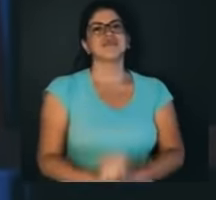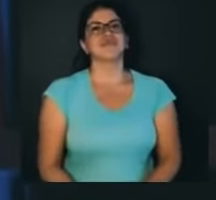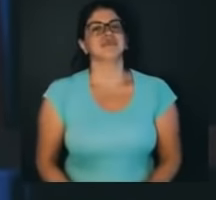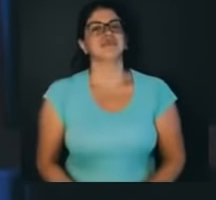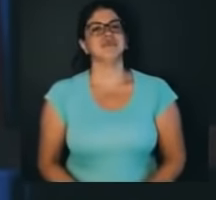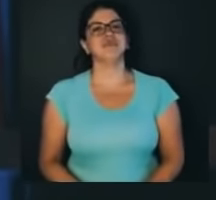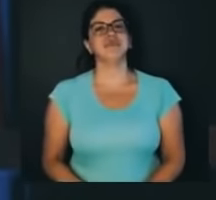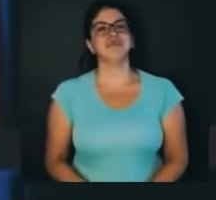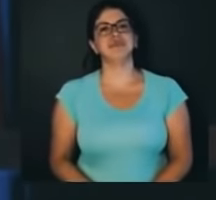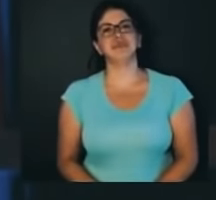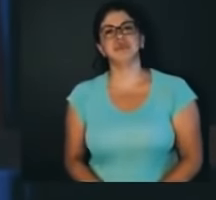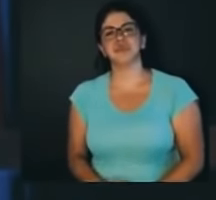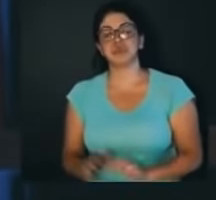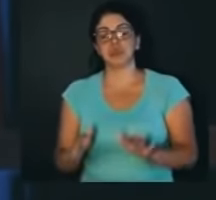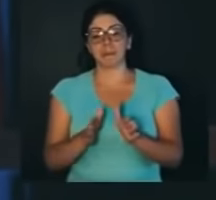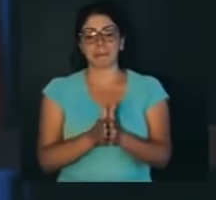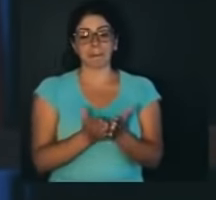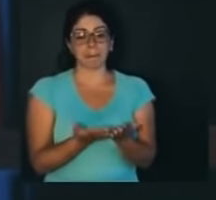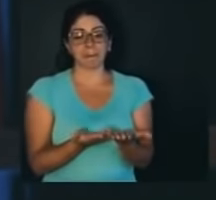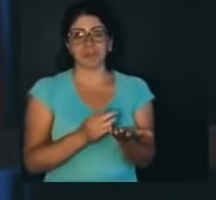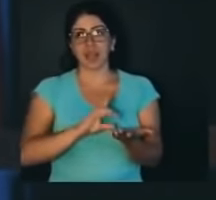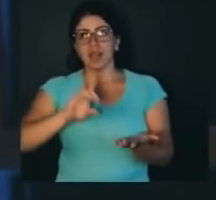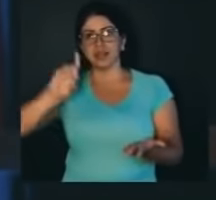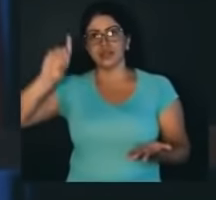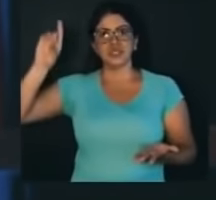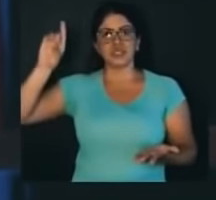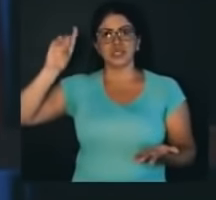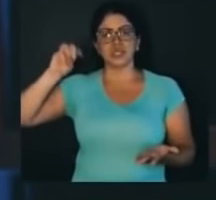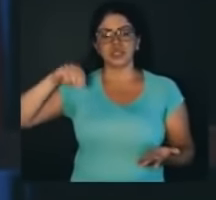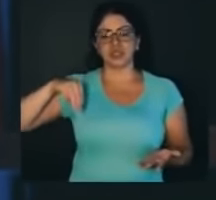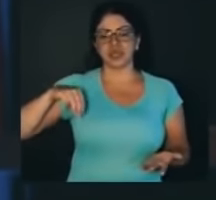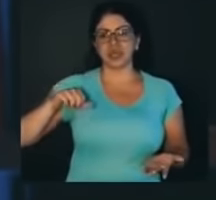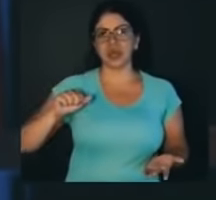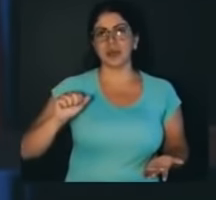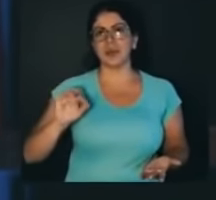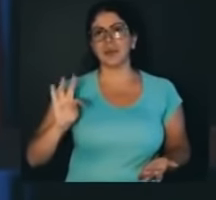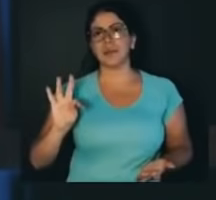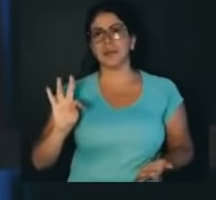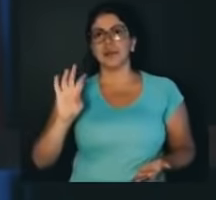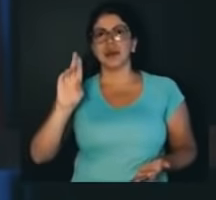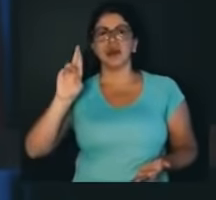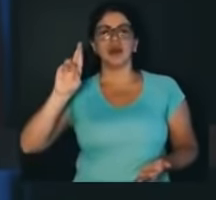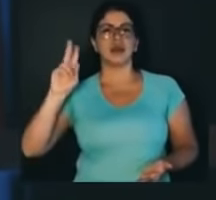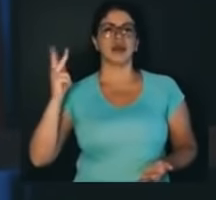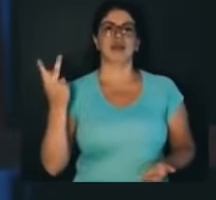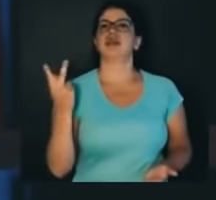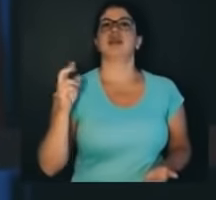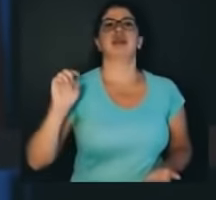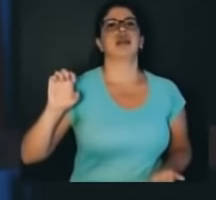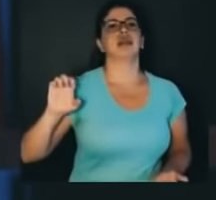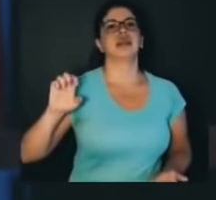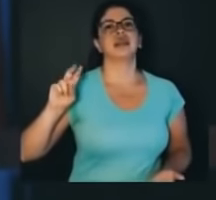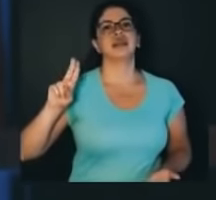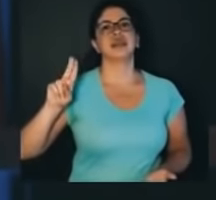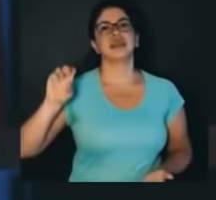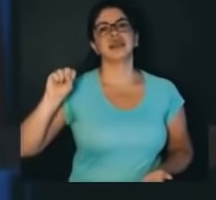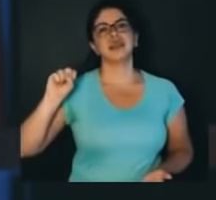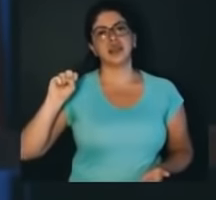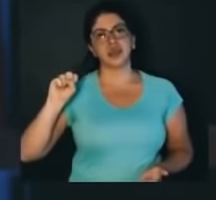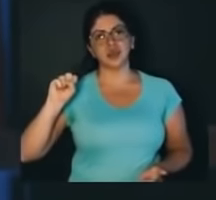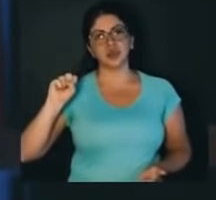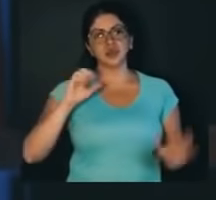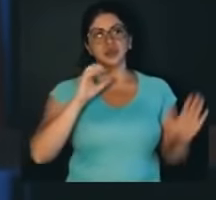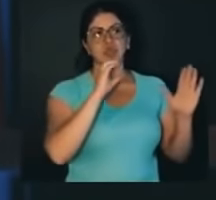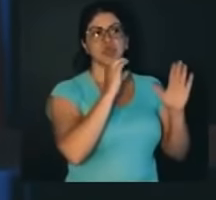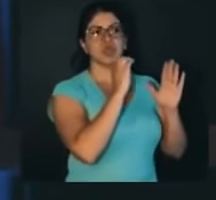Hoje ela se encontra no Evangelho segundo escreveu Mateus, no capítulo de número 15. Vamos ler a partir do